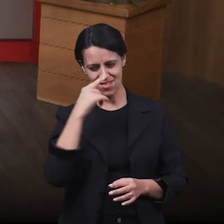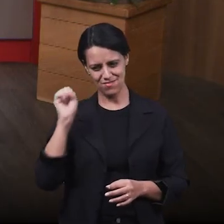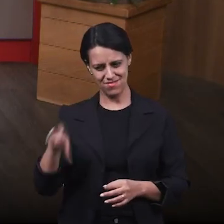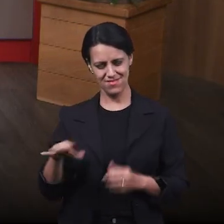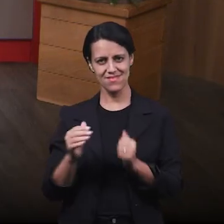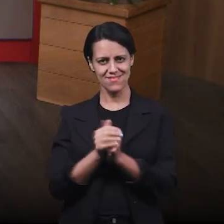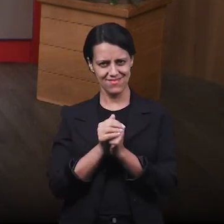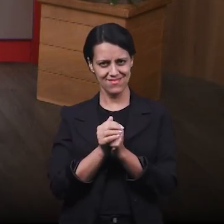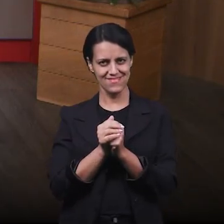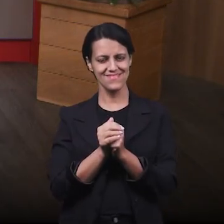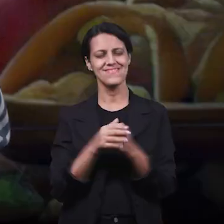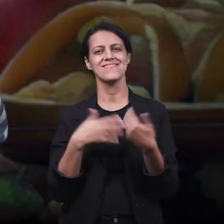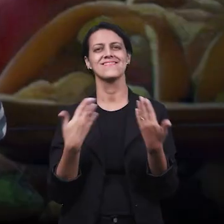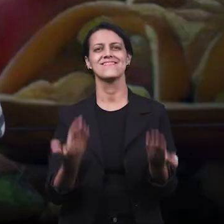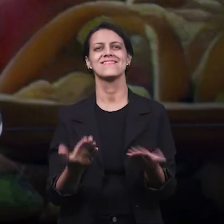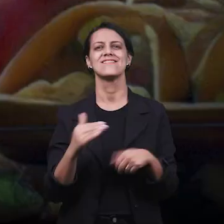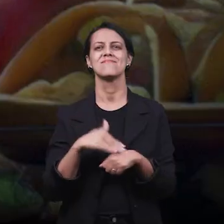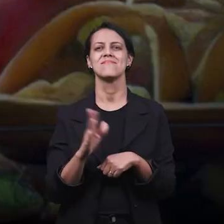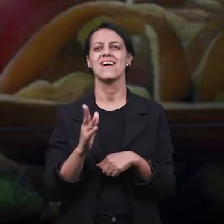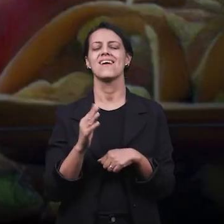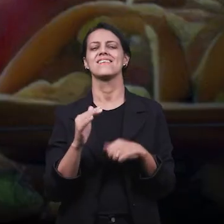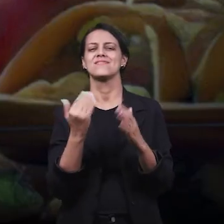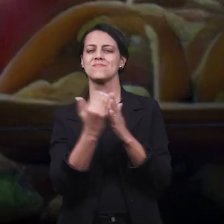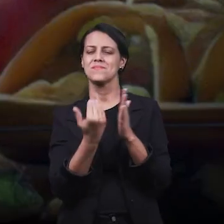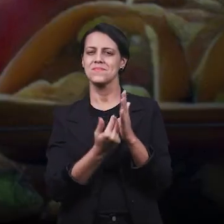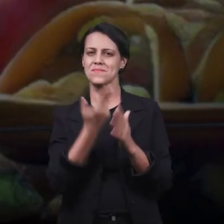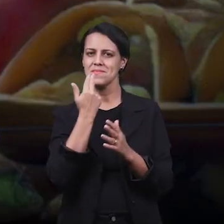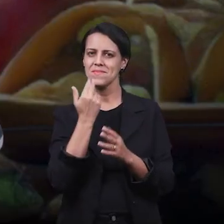Amém? E este foi mais um programa